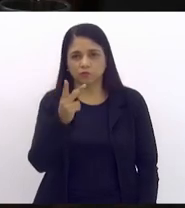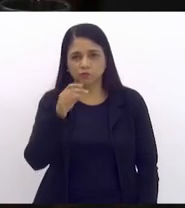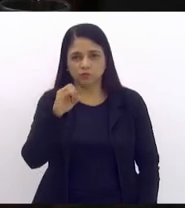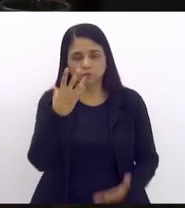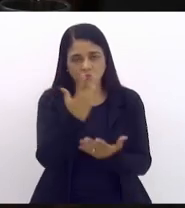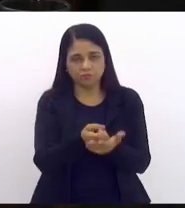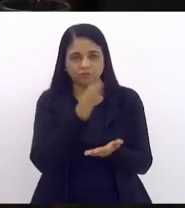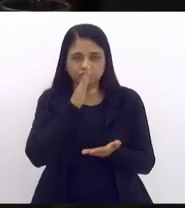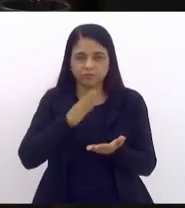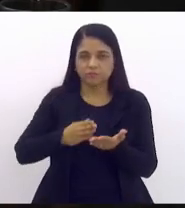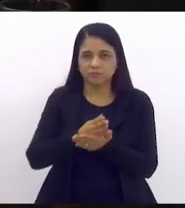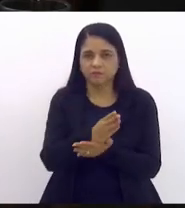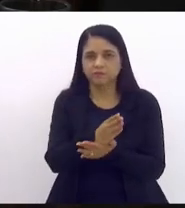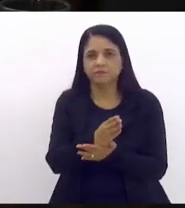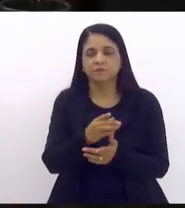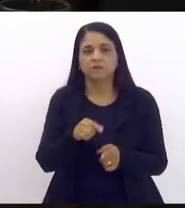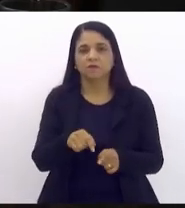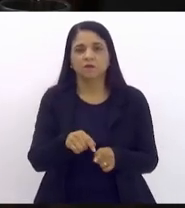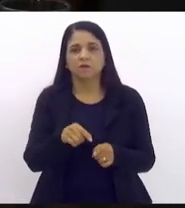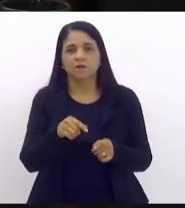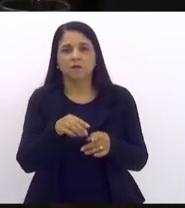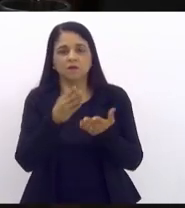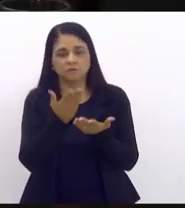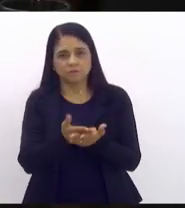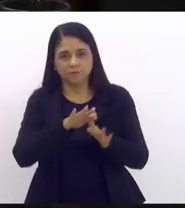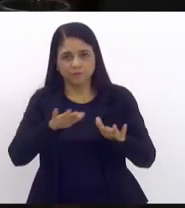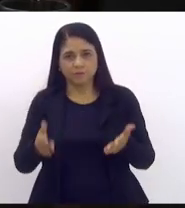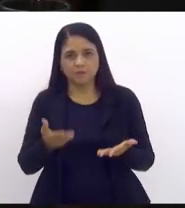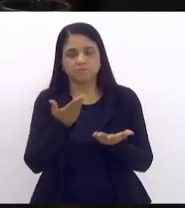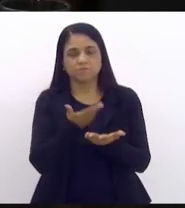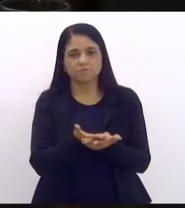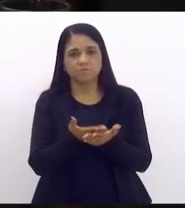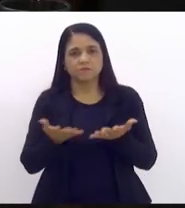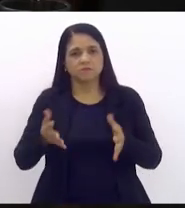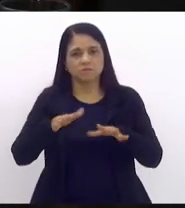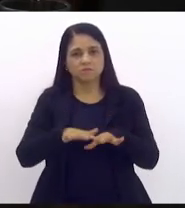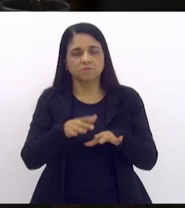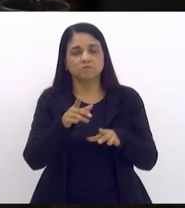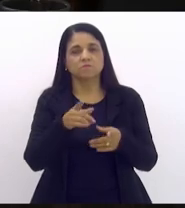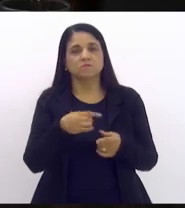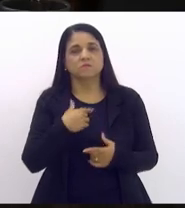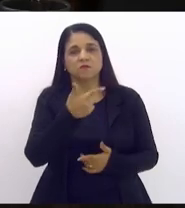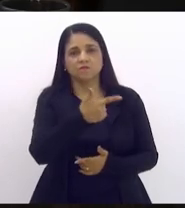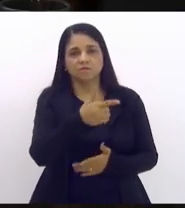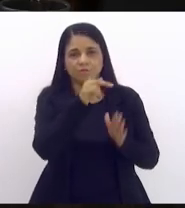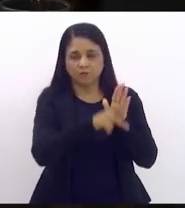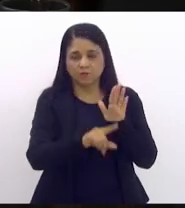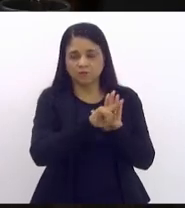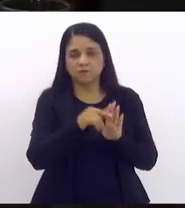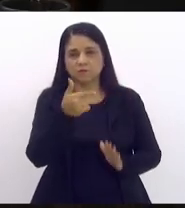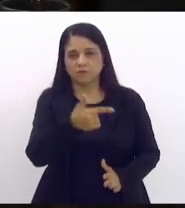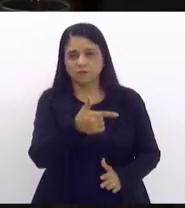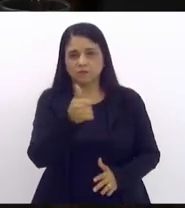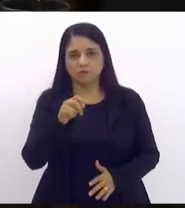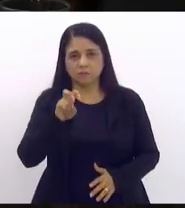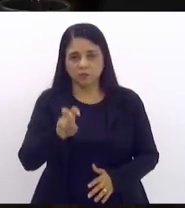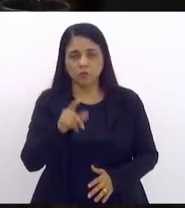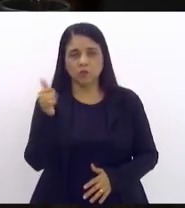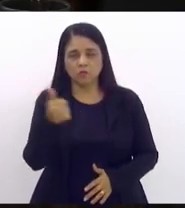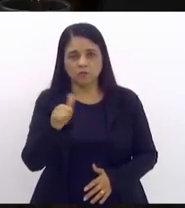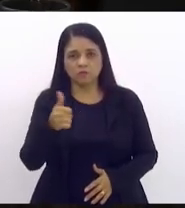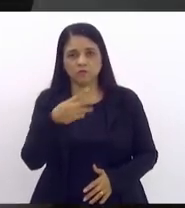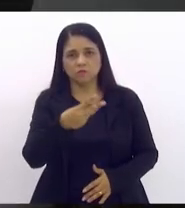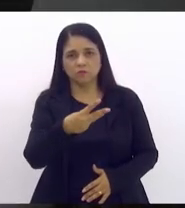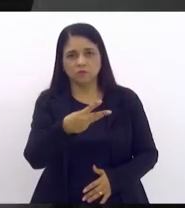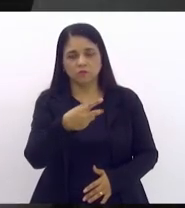que aprovam, permaneçam como estão, aprovado. Há sobre a mesa o requerimento de inclusão na ordem do dia do projeto 2511 de 23,